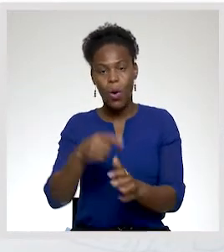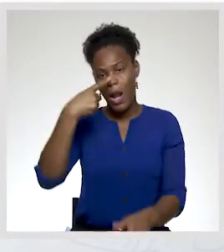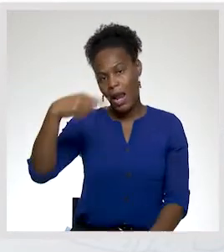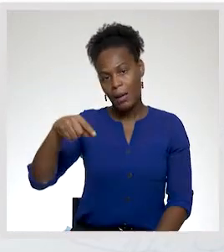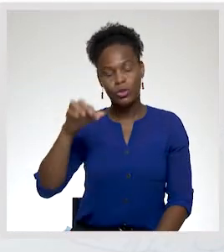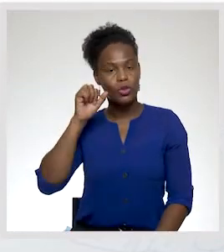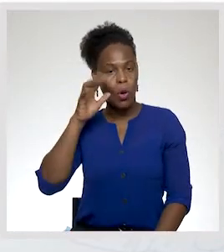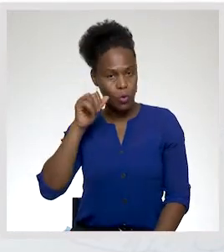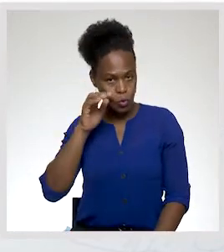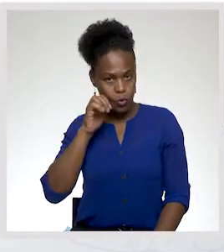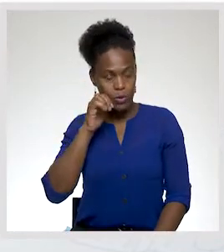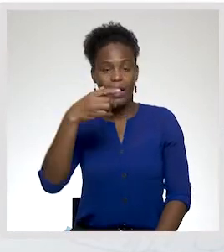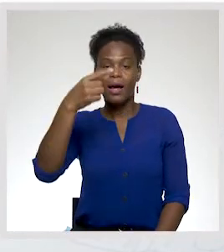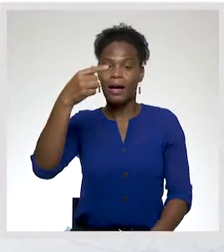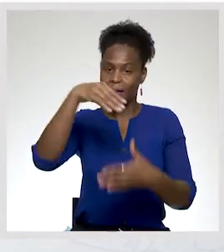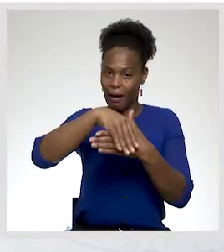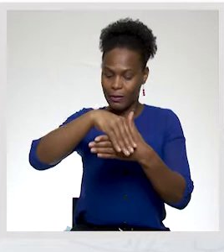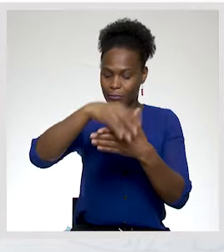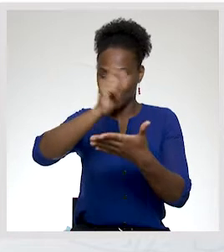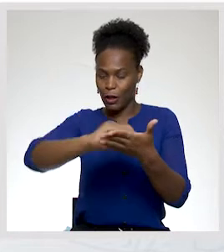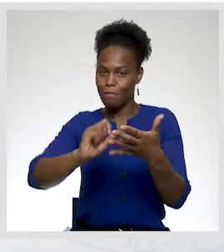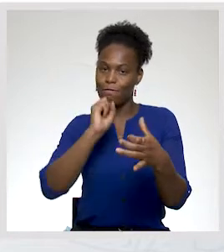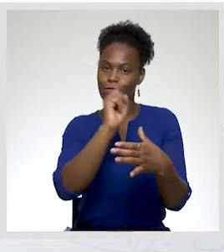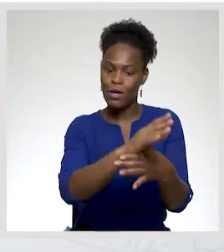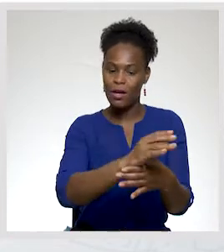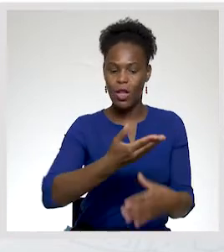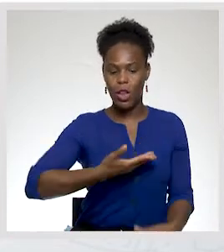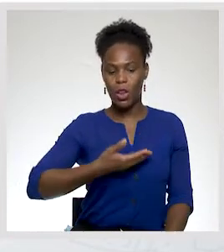roxo escreveu uma carta ao Duarte.